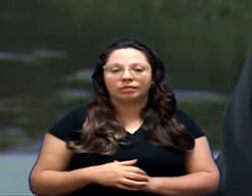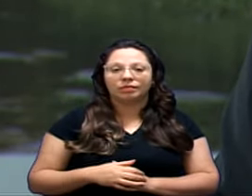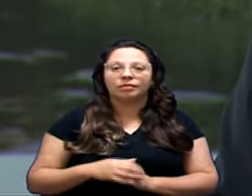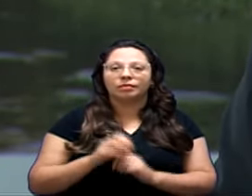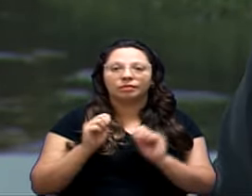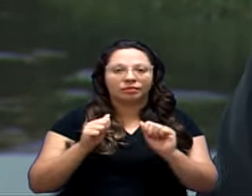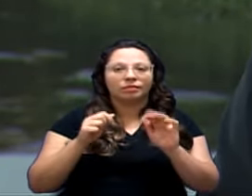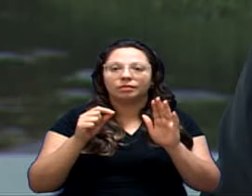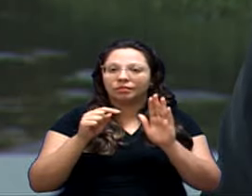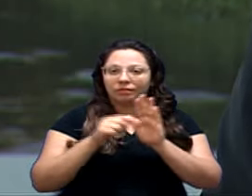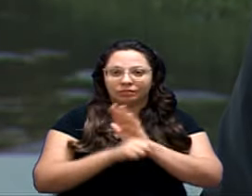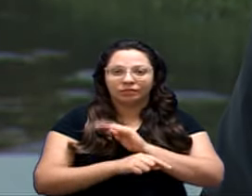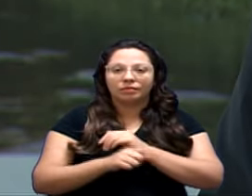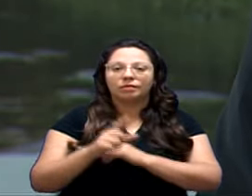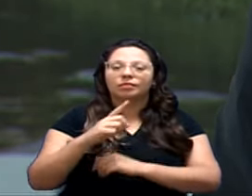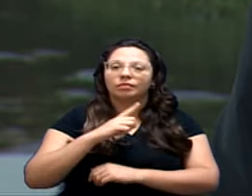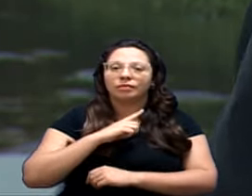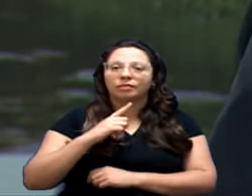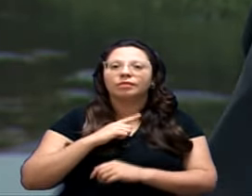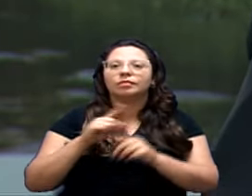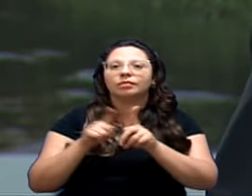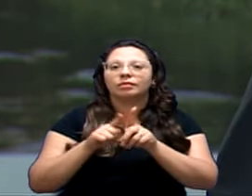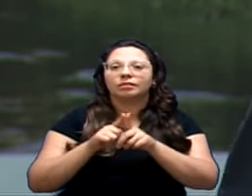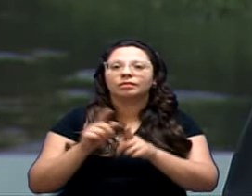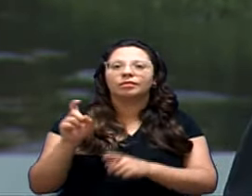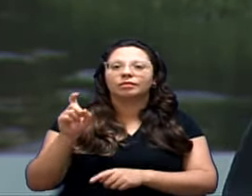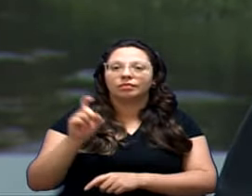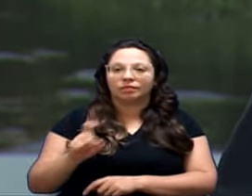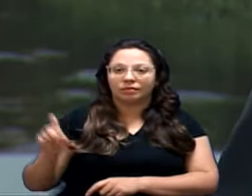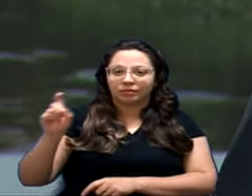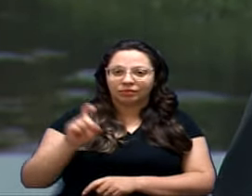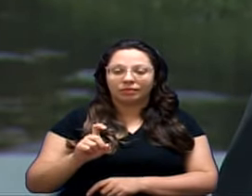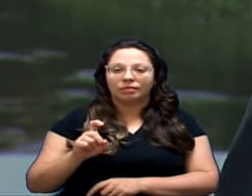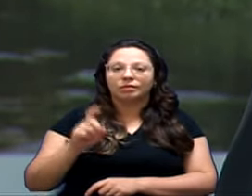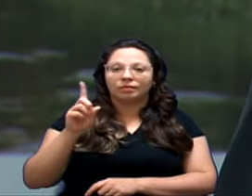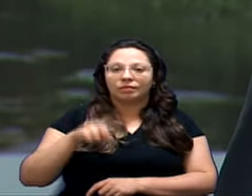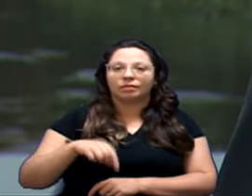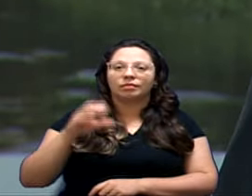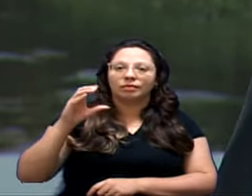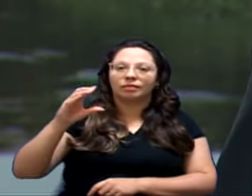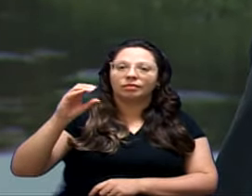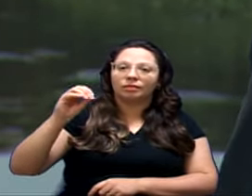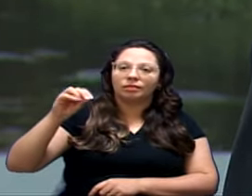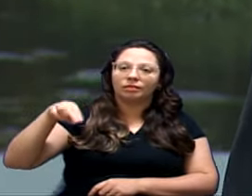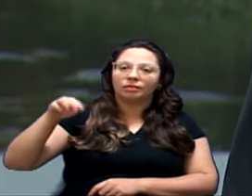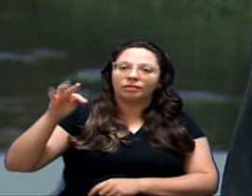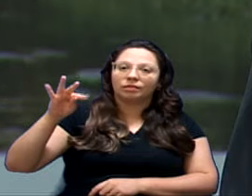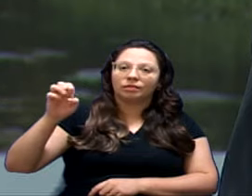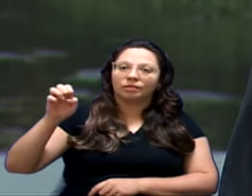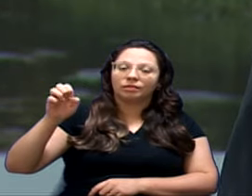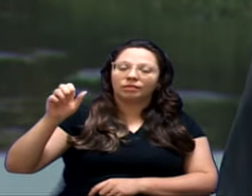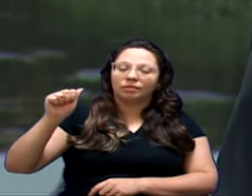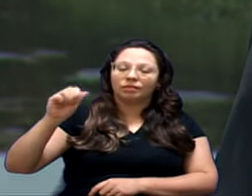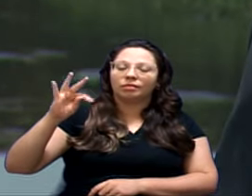preferir tem um e-mail que você pode também mandar a sua mensagem o e-mail é contato @car